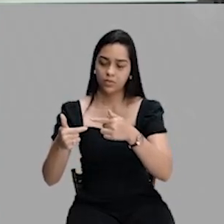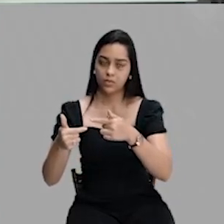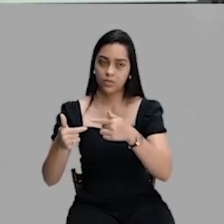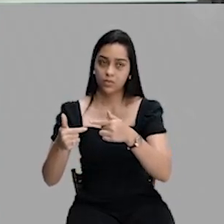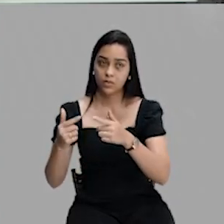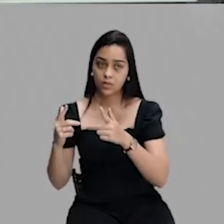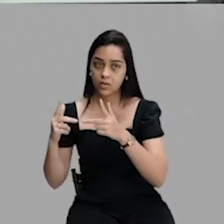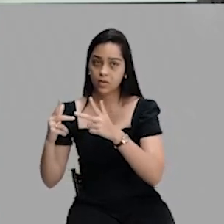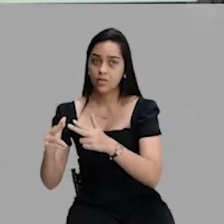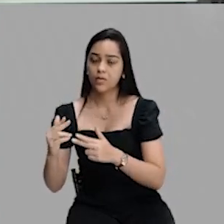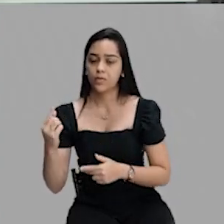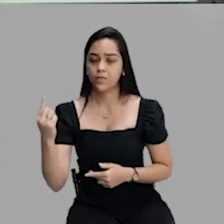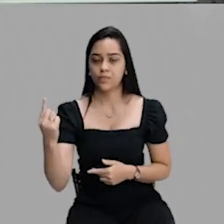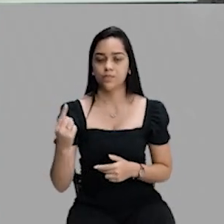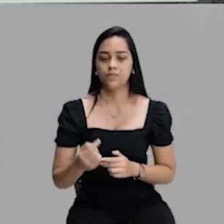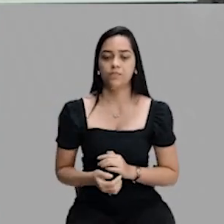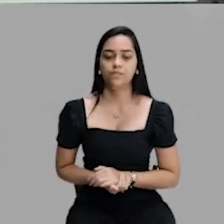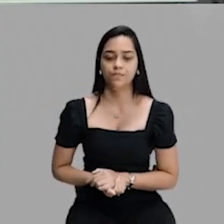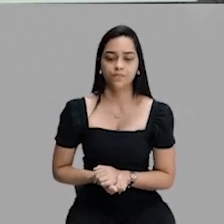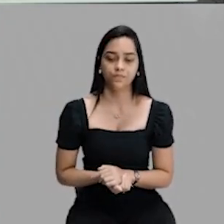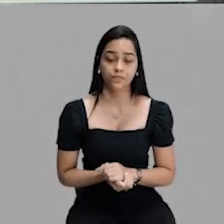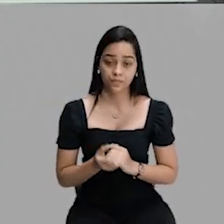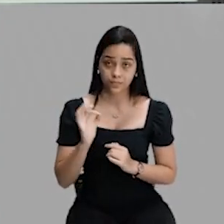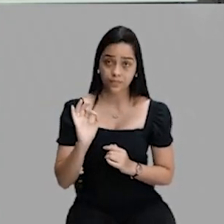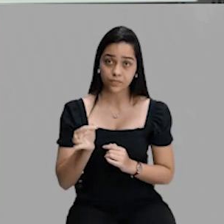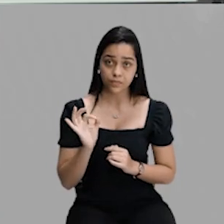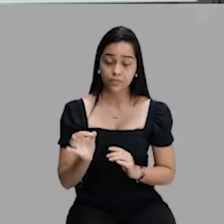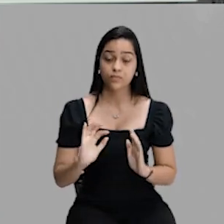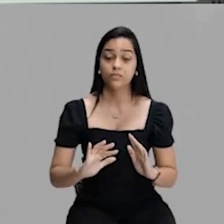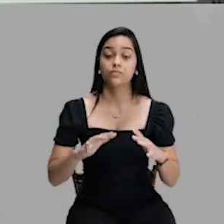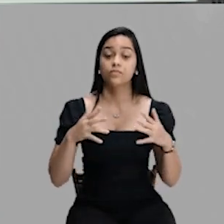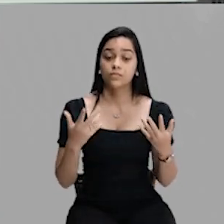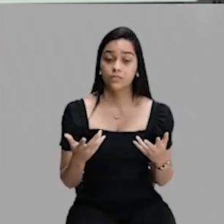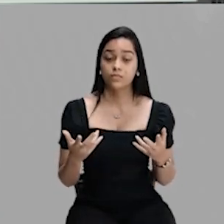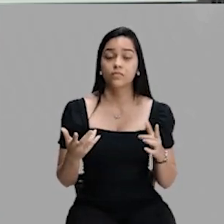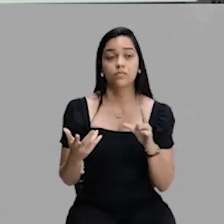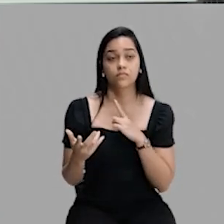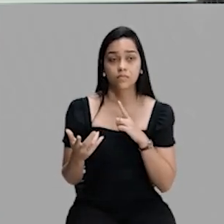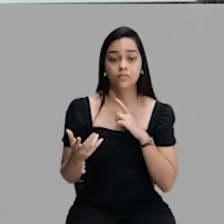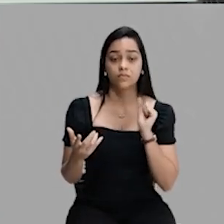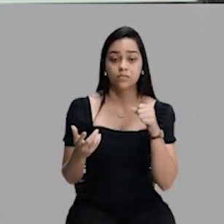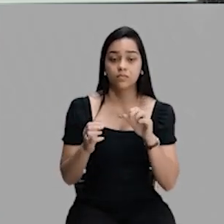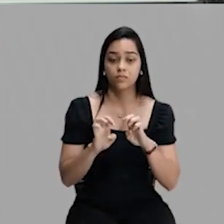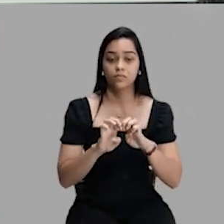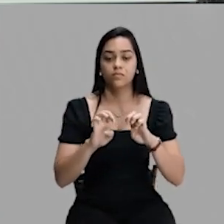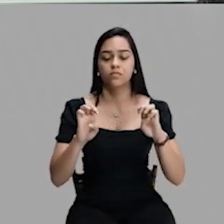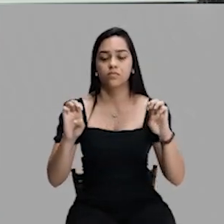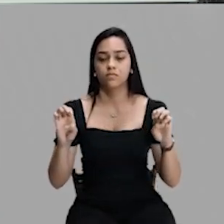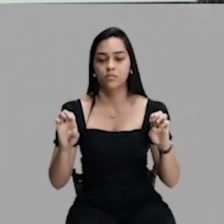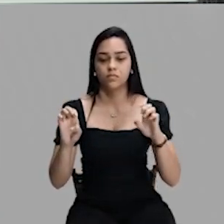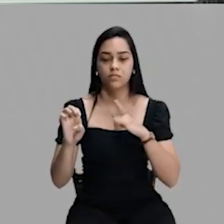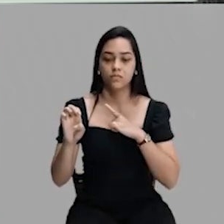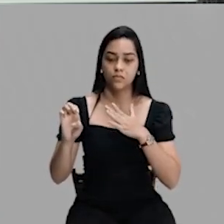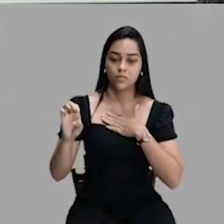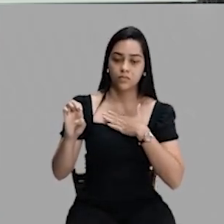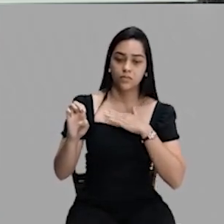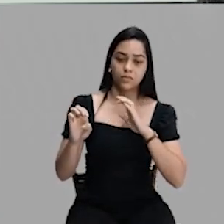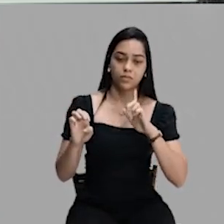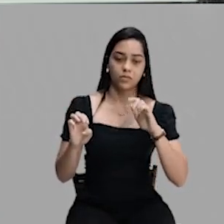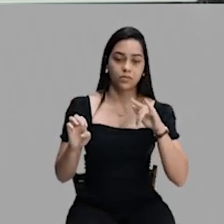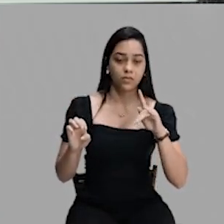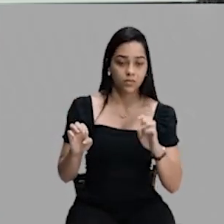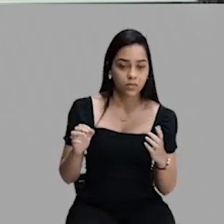Isso aqui vai ser igual a 1, certo? Então, essa aqui é a equação da minha